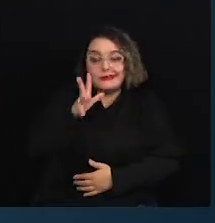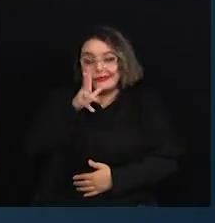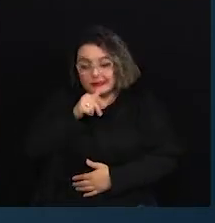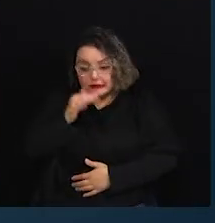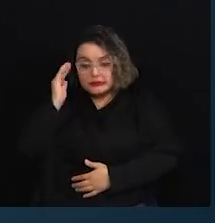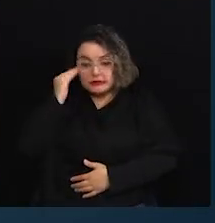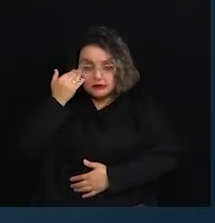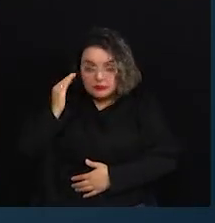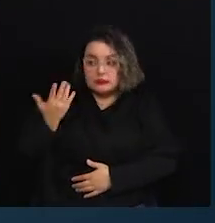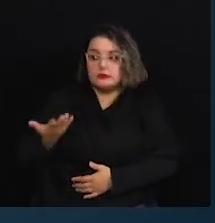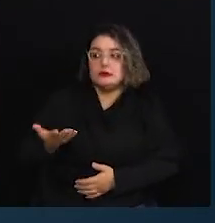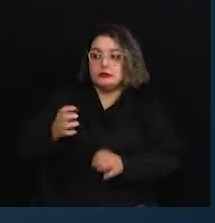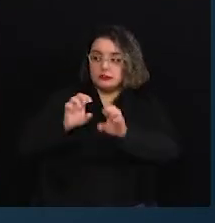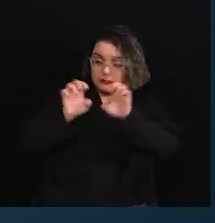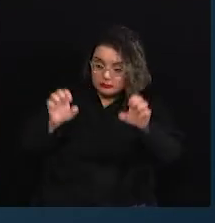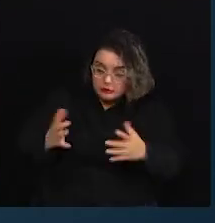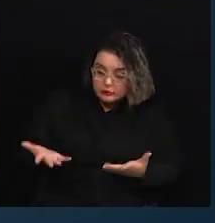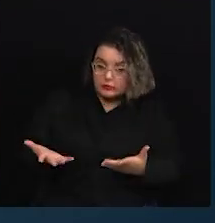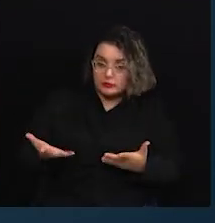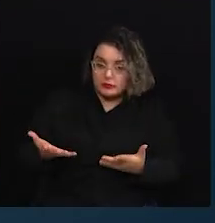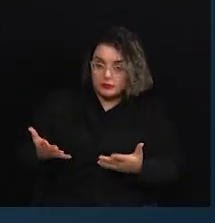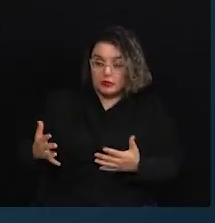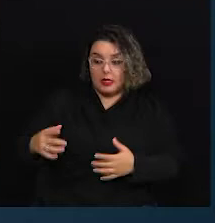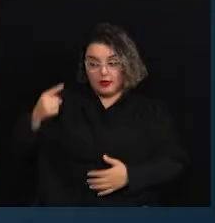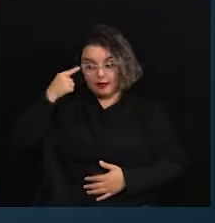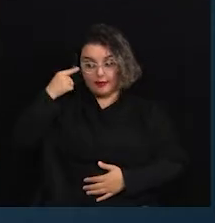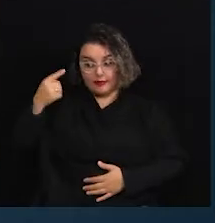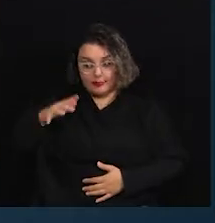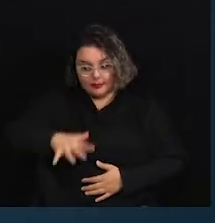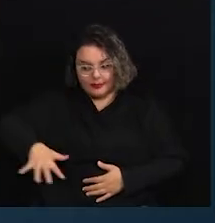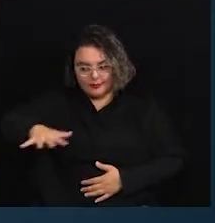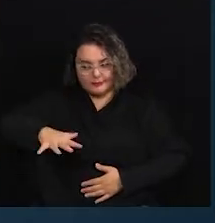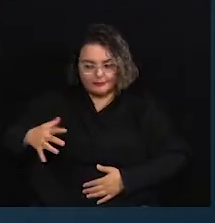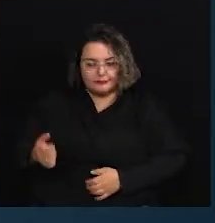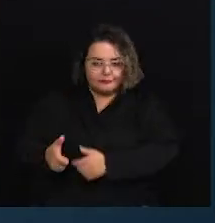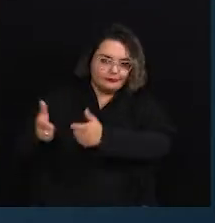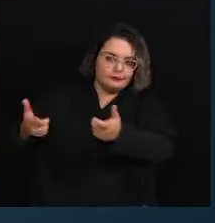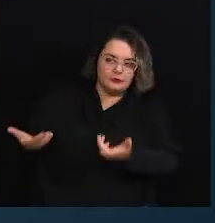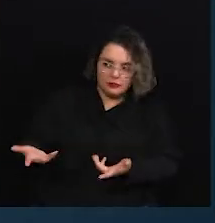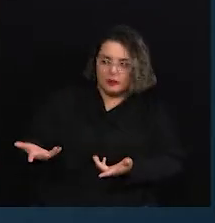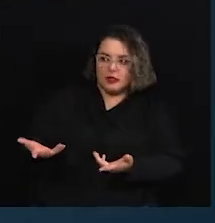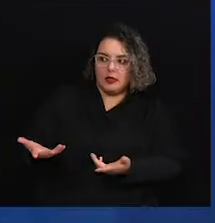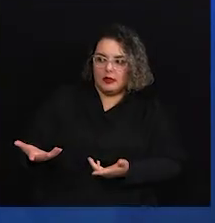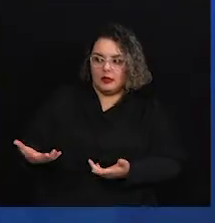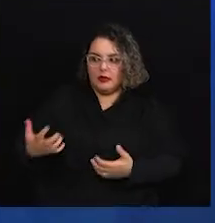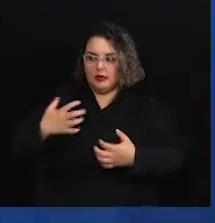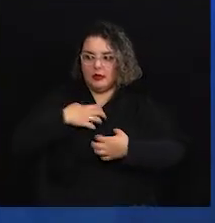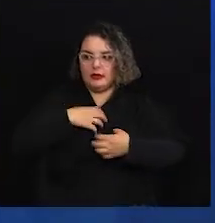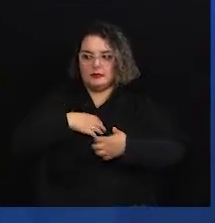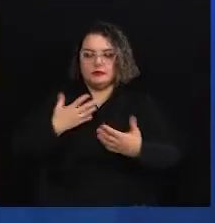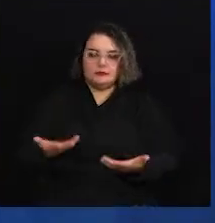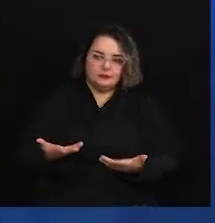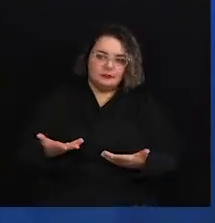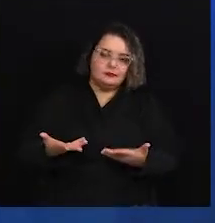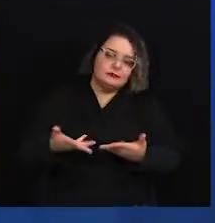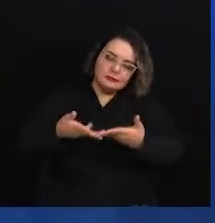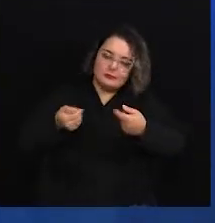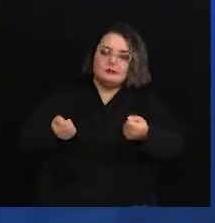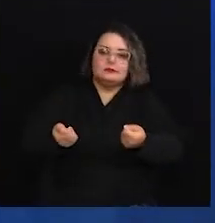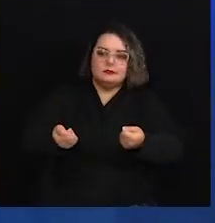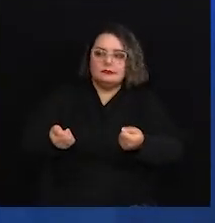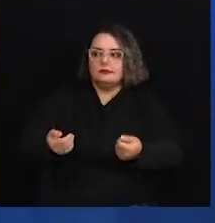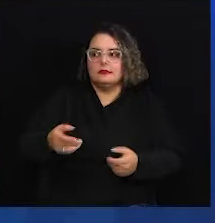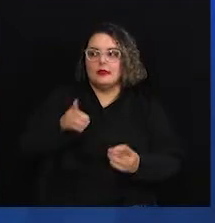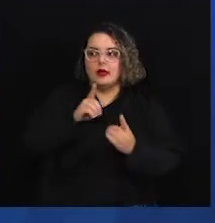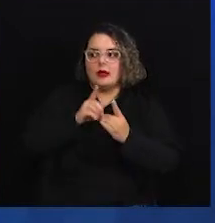para entender como funciona uma estrutura para Open Innovation, e que no livro ali eu já coloco a forma, o best practices ali para quem